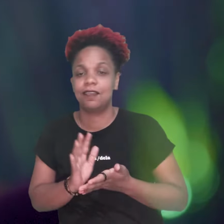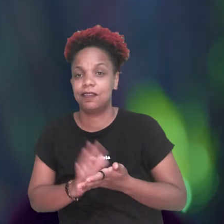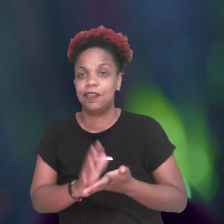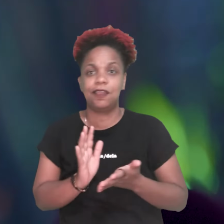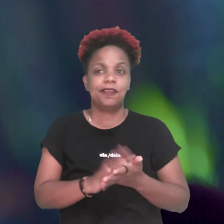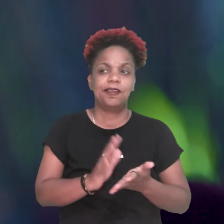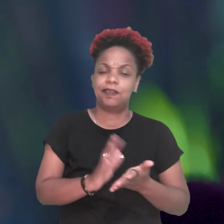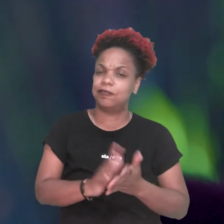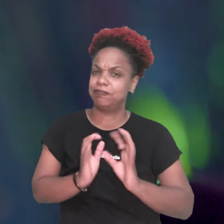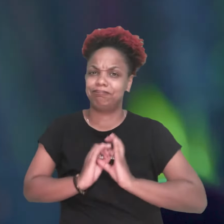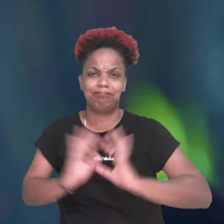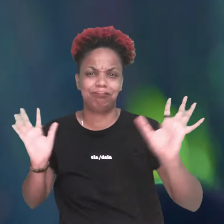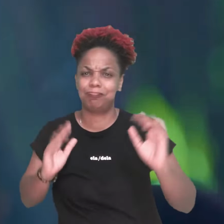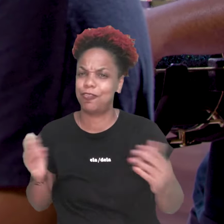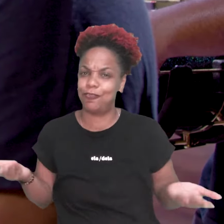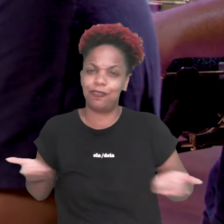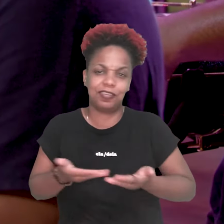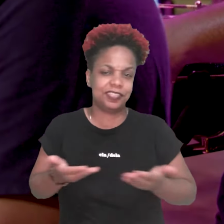Hoje eu não quero nem saber,